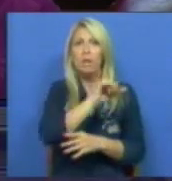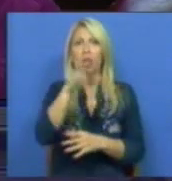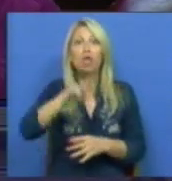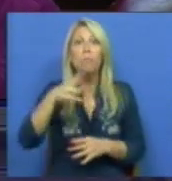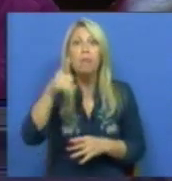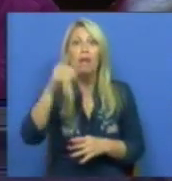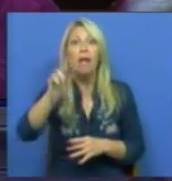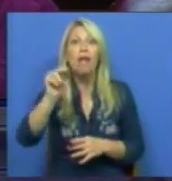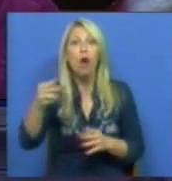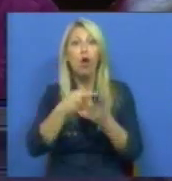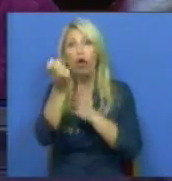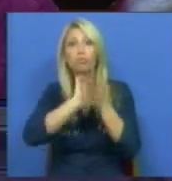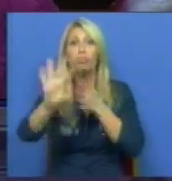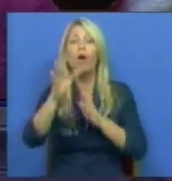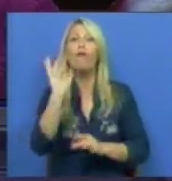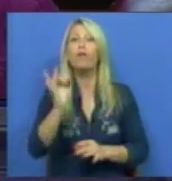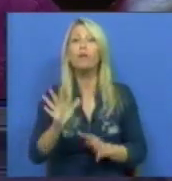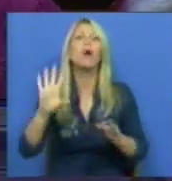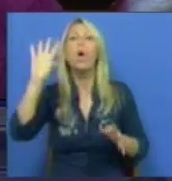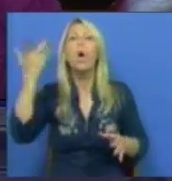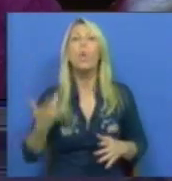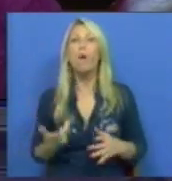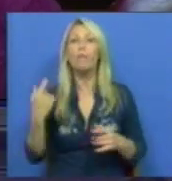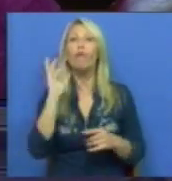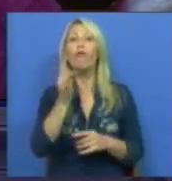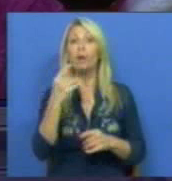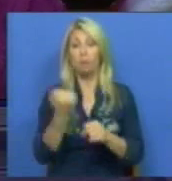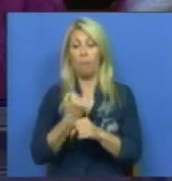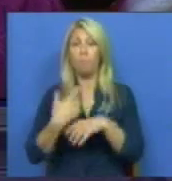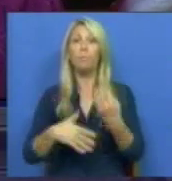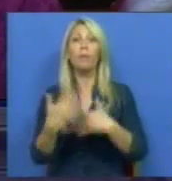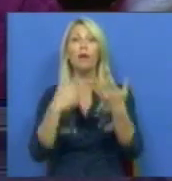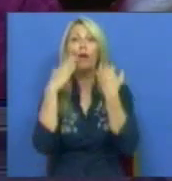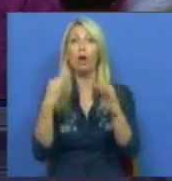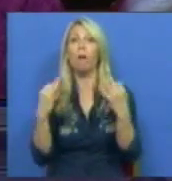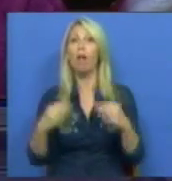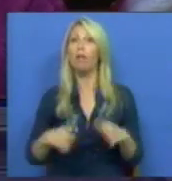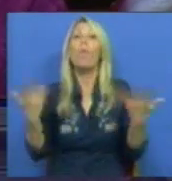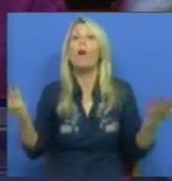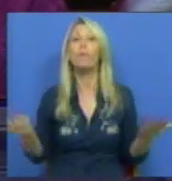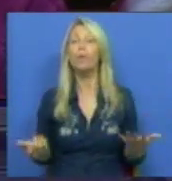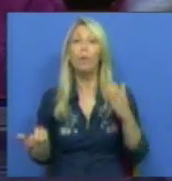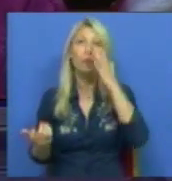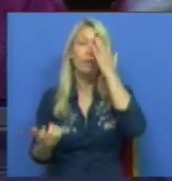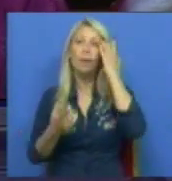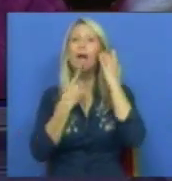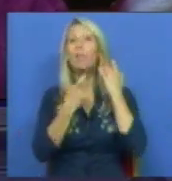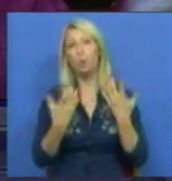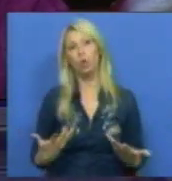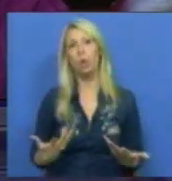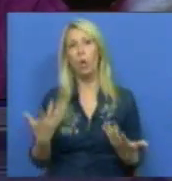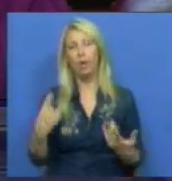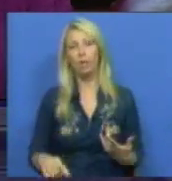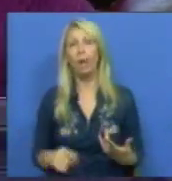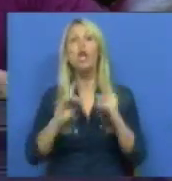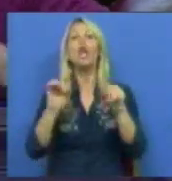portanto, quando é que a Fundação vai ter um funcionamento normal? É a pergunta que tenho para já para lhe fazer.